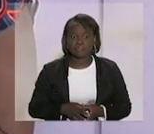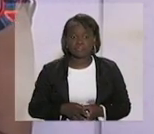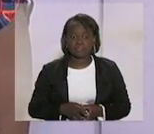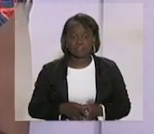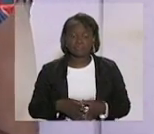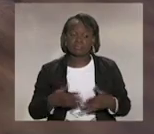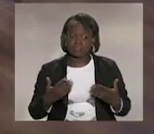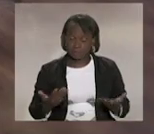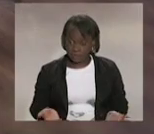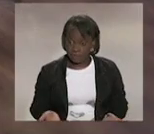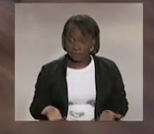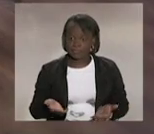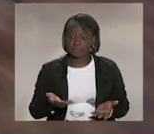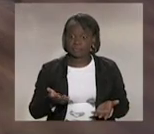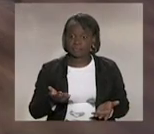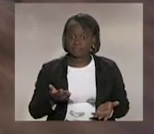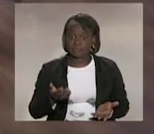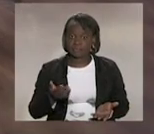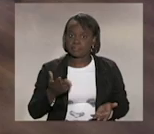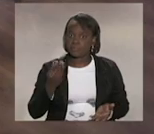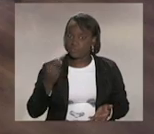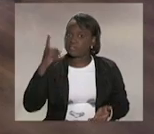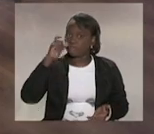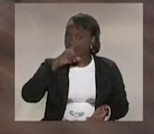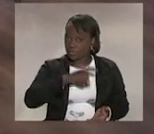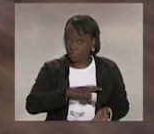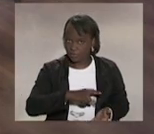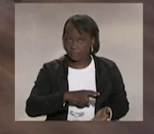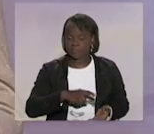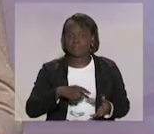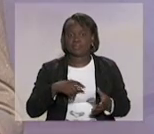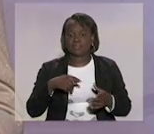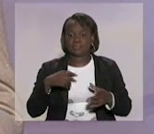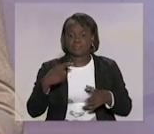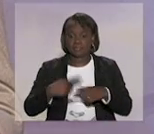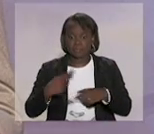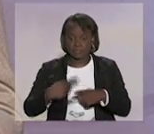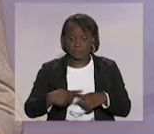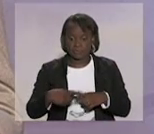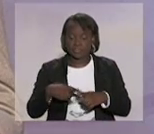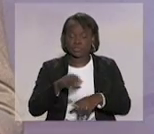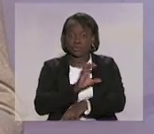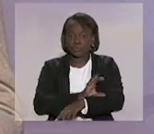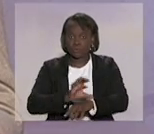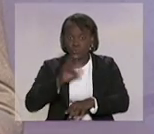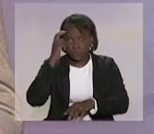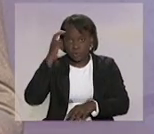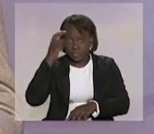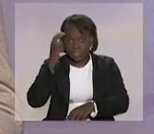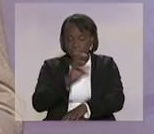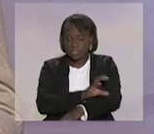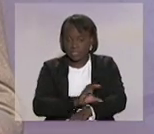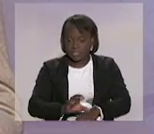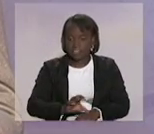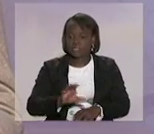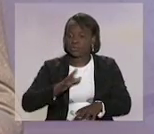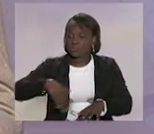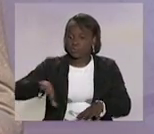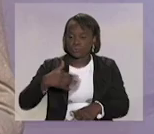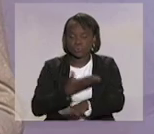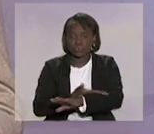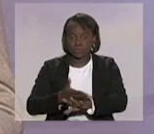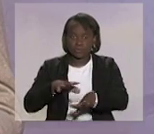crime? Isso é bem complexo, né? Dada a nossa cultura, né, toda a